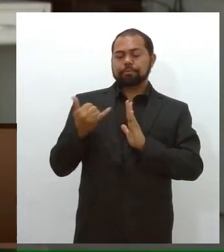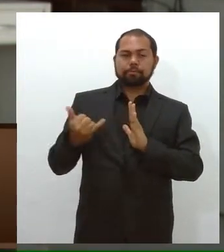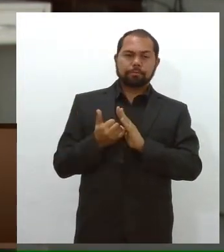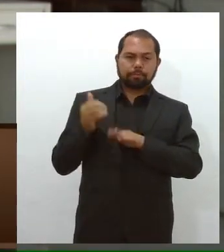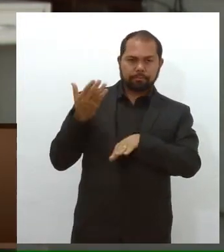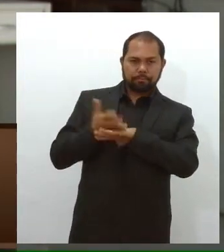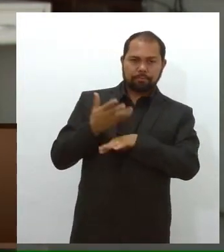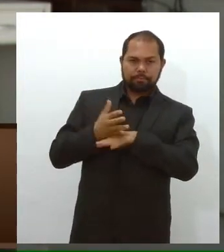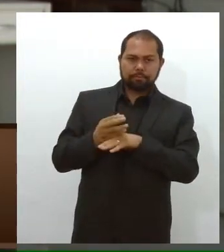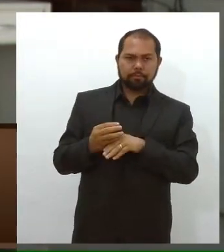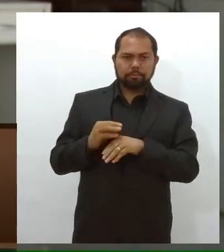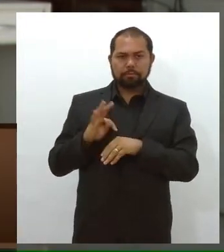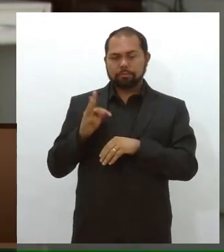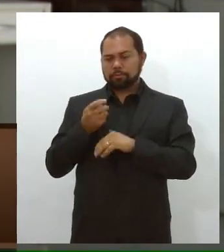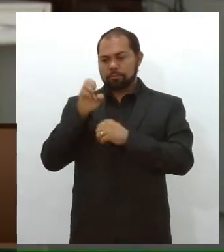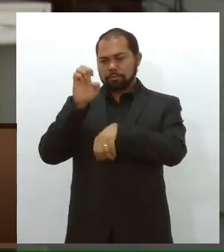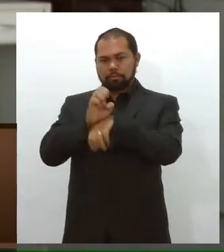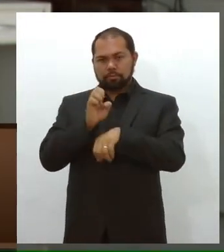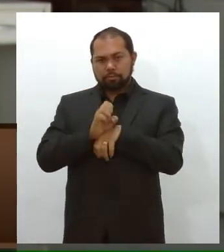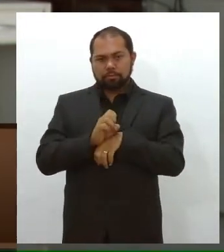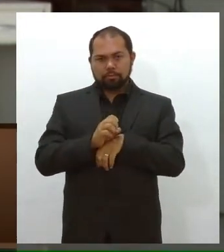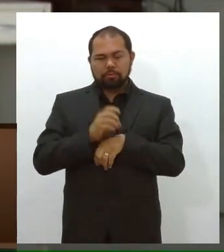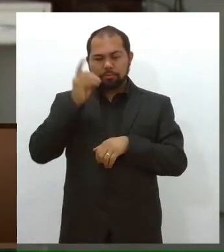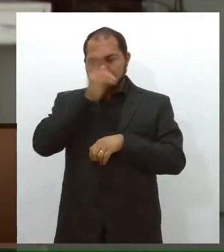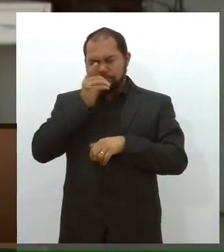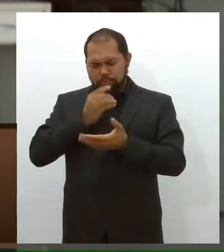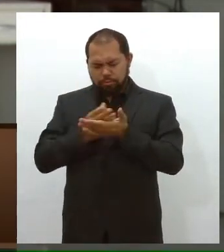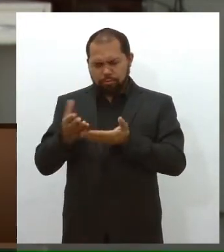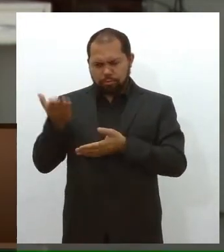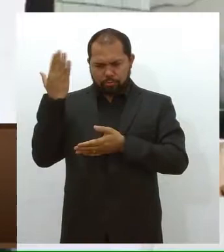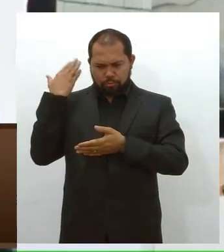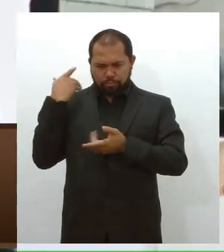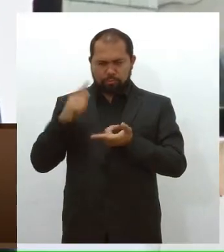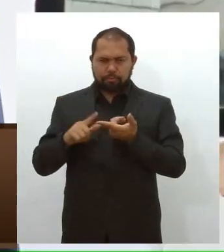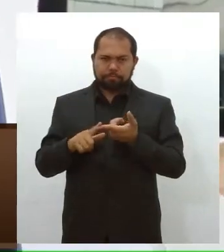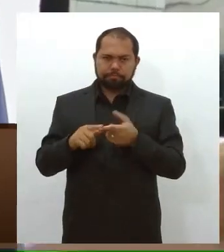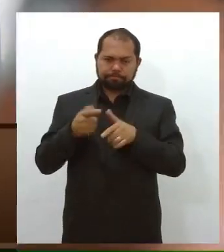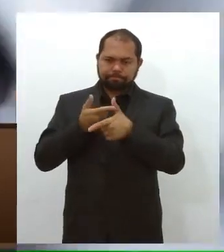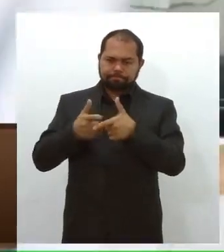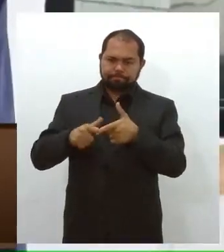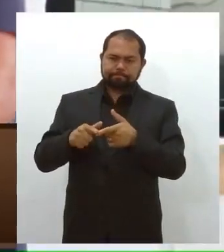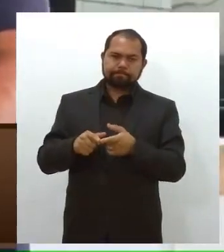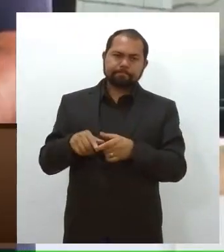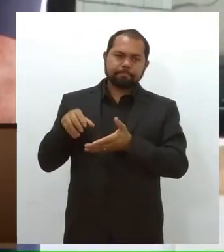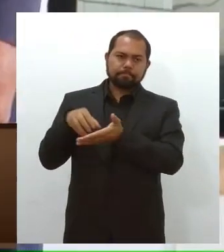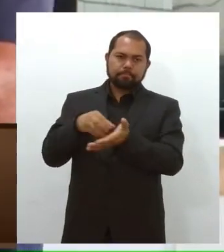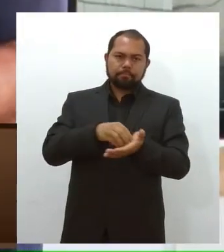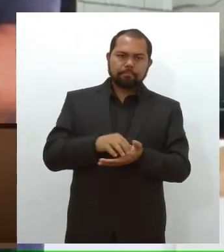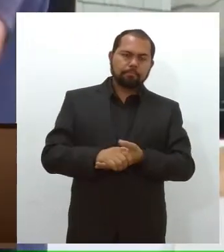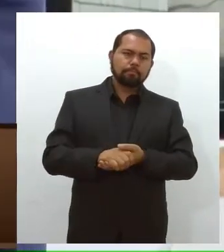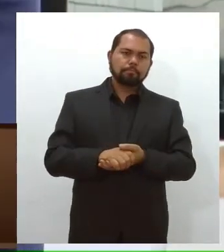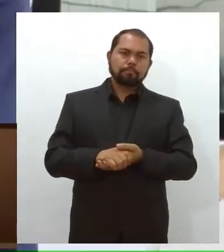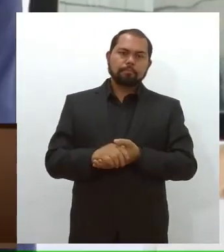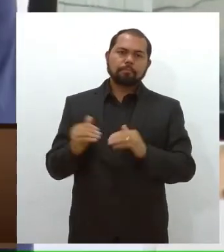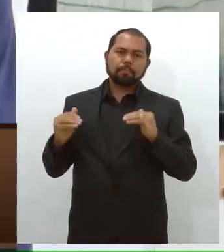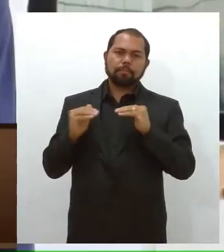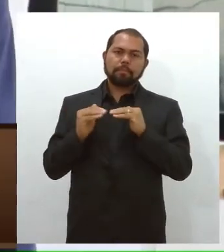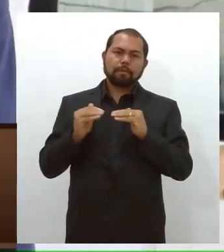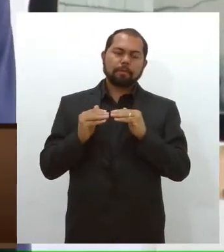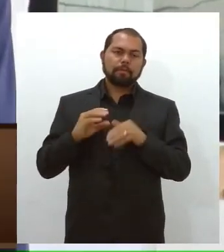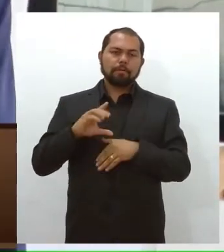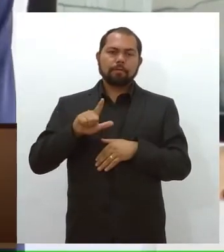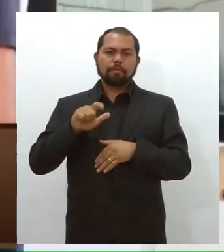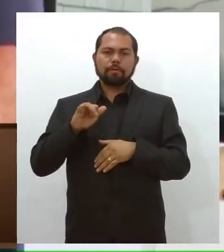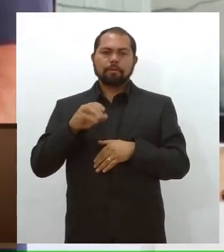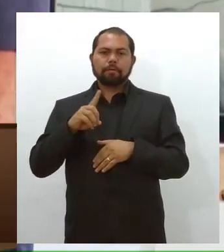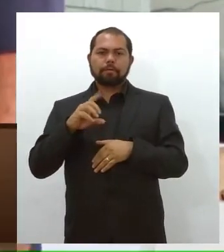estado. Domingo a gente começou a distribuição dessas urnas com as zonas. De acordo com Cláudio Gonçalves, a expectativa é que